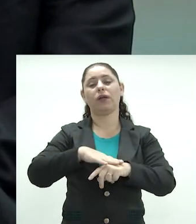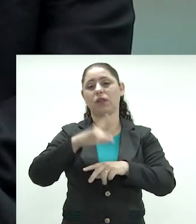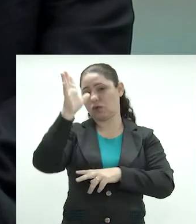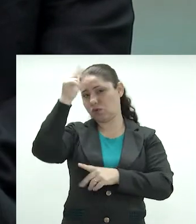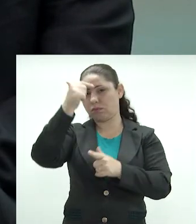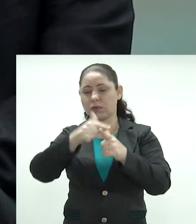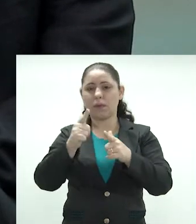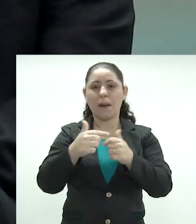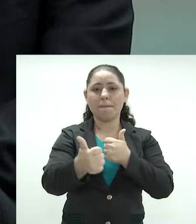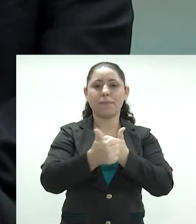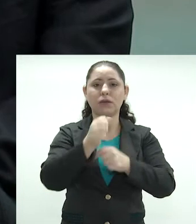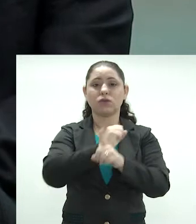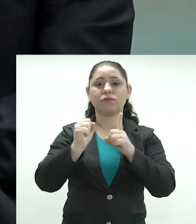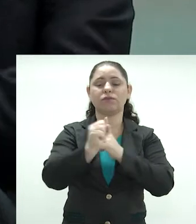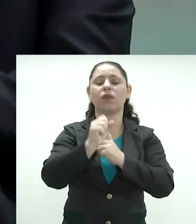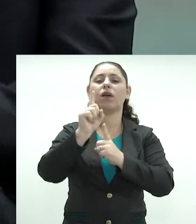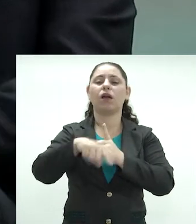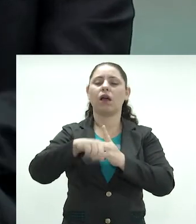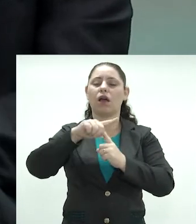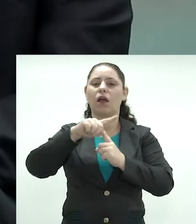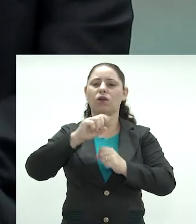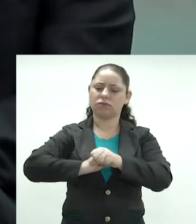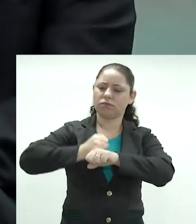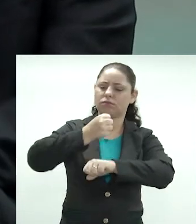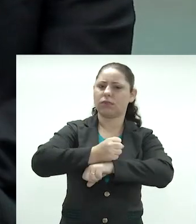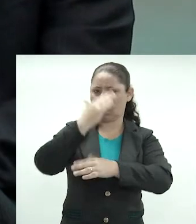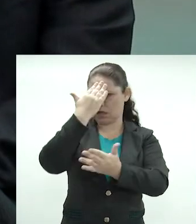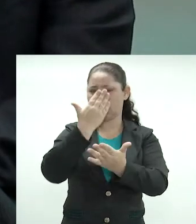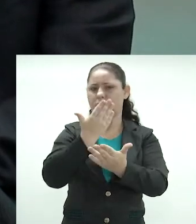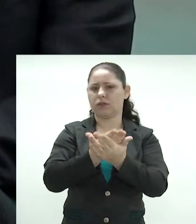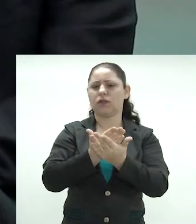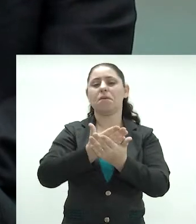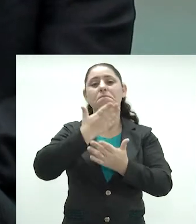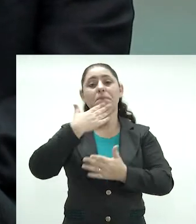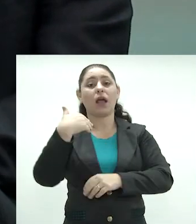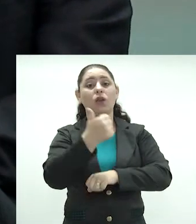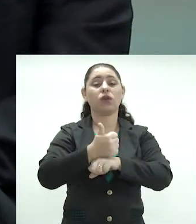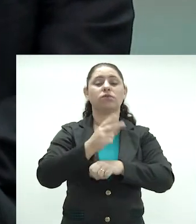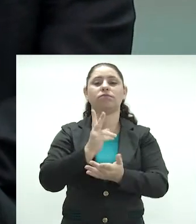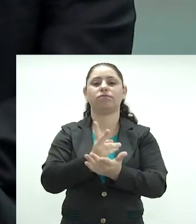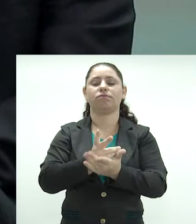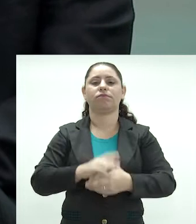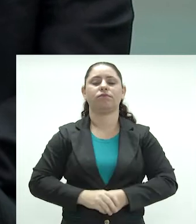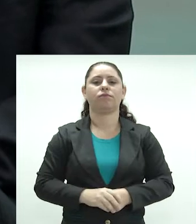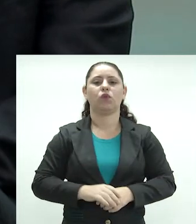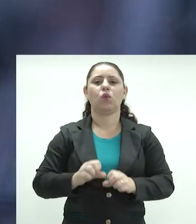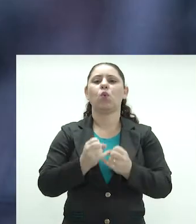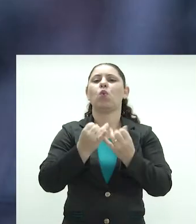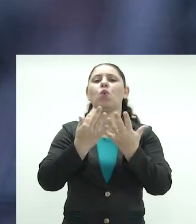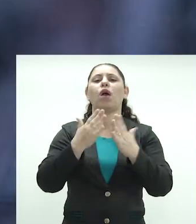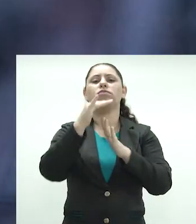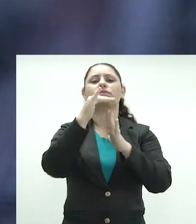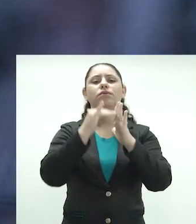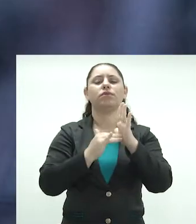mais eficiente, mais resolutivo e mais próximo da sociedade. Esse é o nosso desafio e nós acreditamos que estamos melhorando bastante.